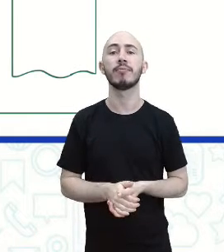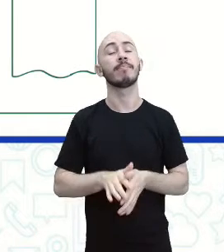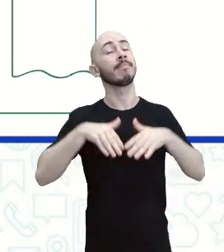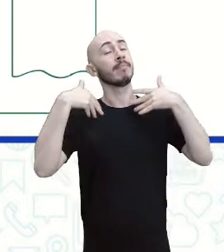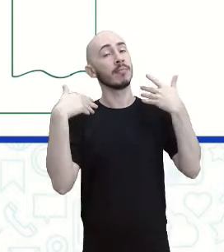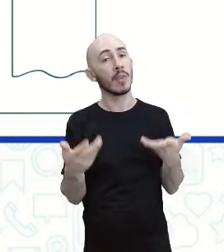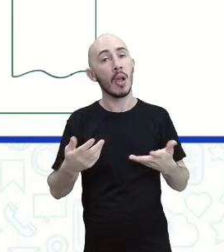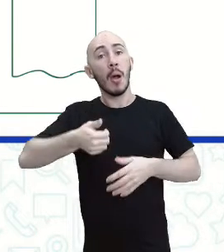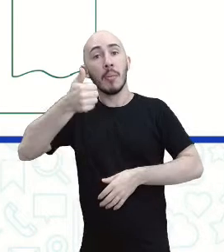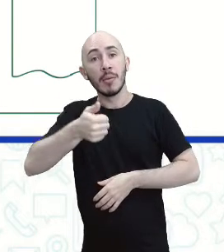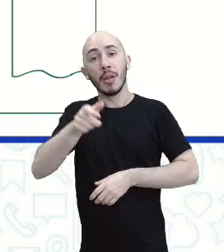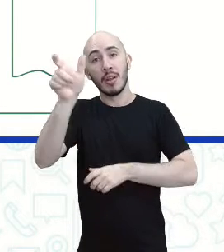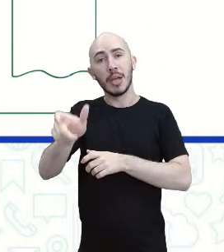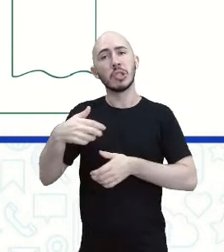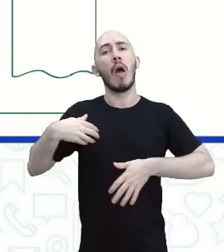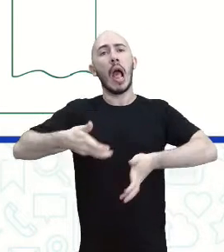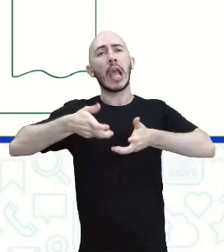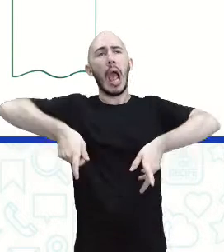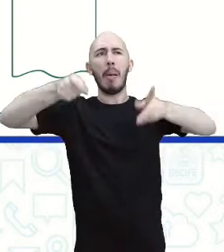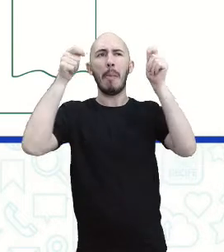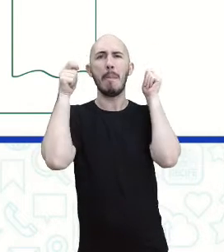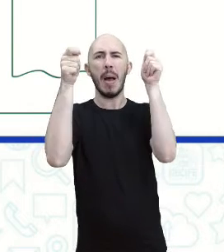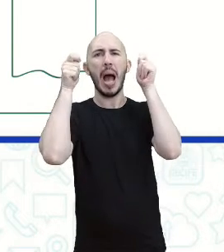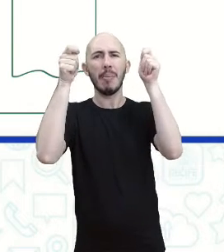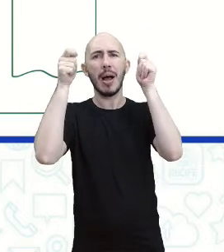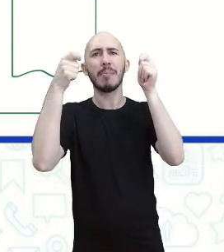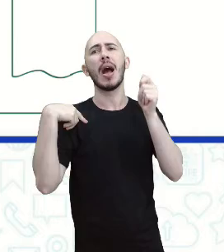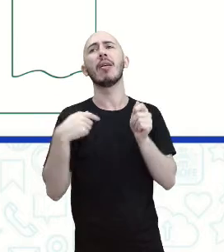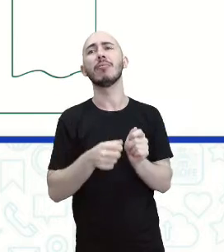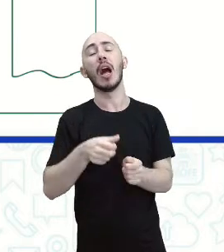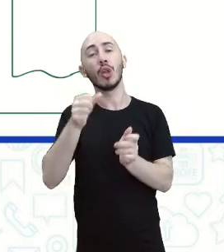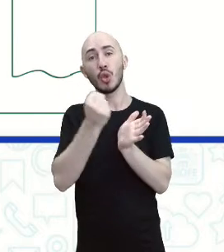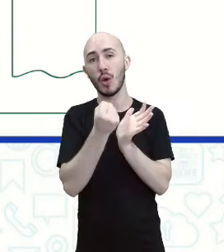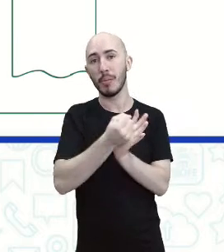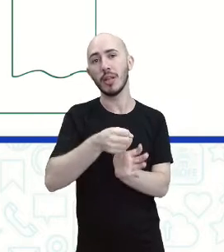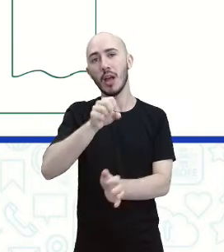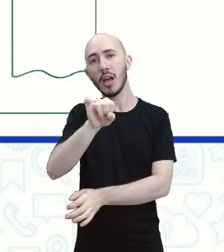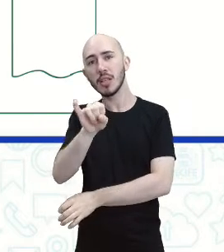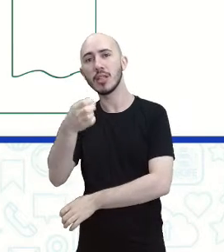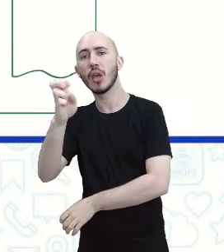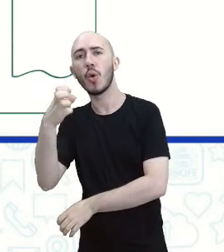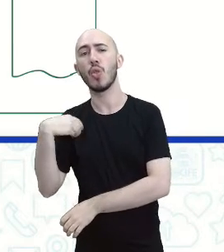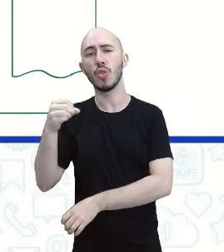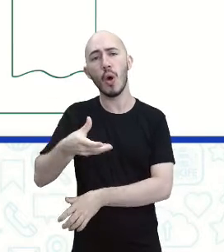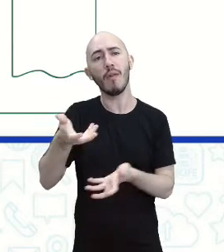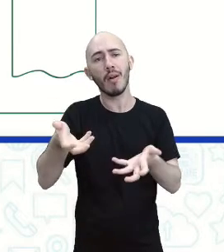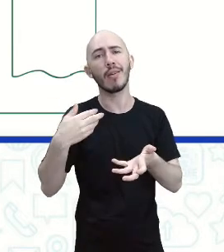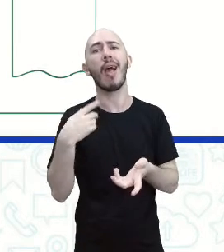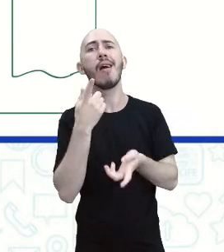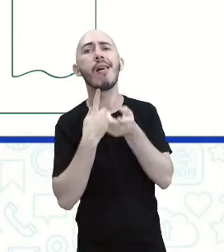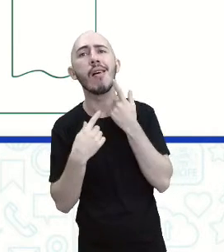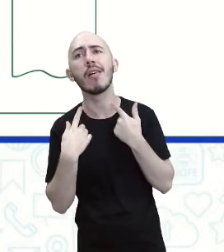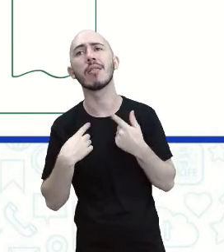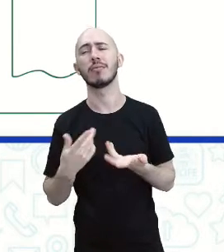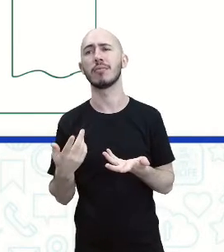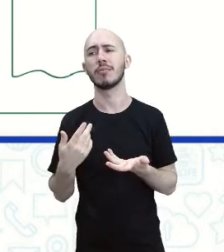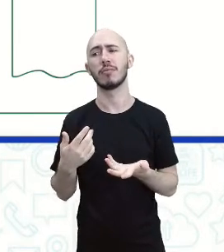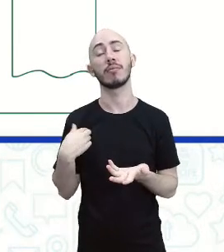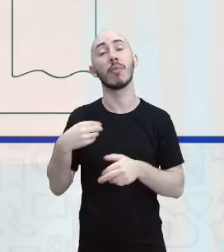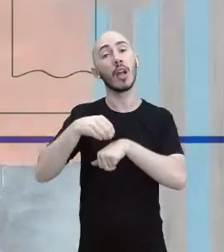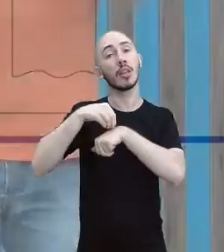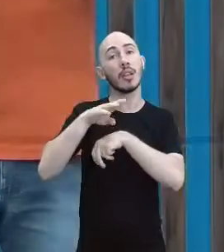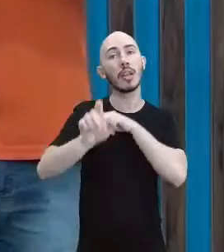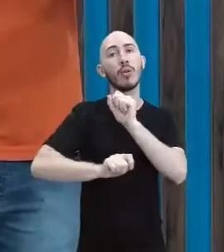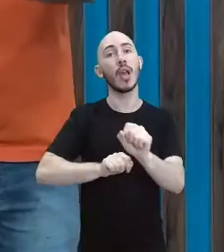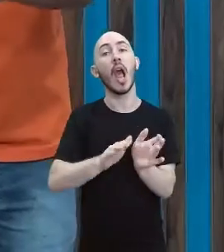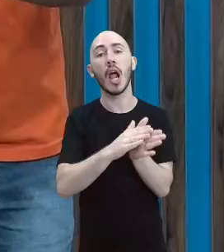seguinte, essa pessoa que pede AI-5 no meio da rua precisa pegar um livro de história e ler novamente, né? Então, leia o livro de história, meu amigo, saiba o seguinte,